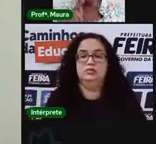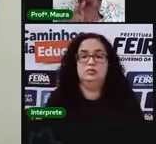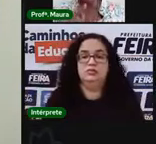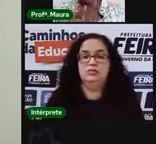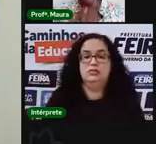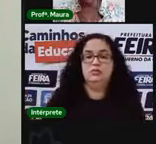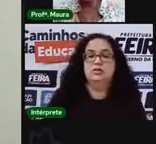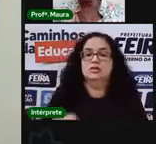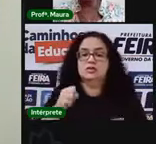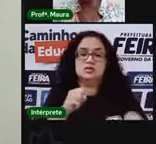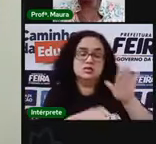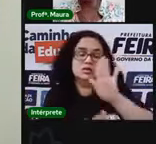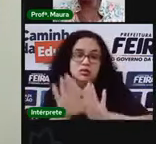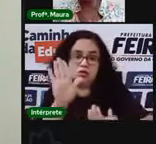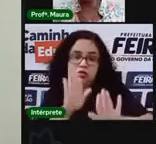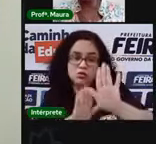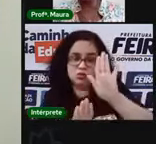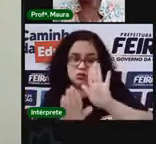Se cuida.